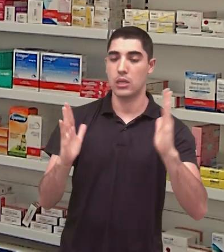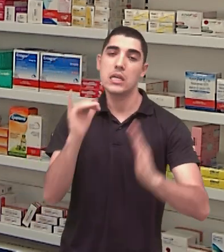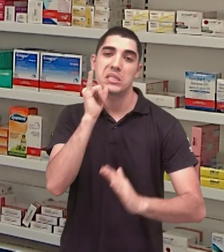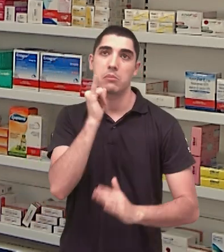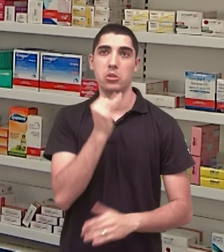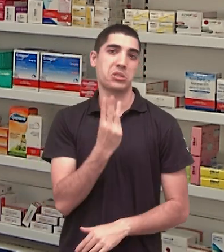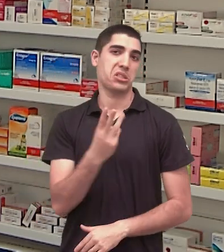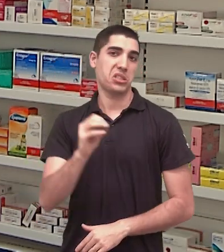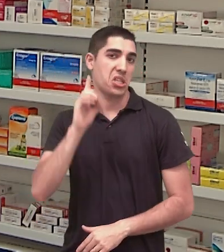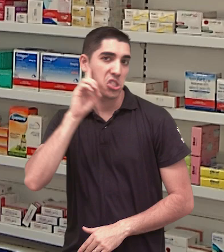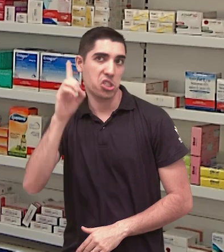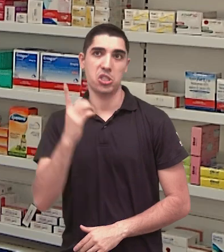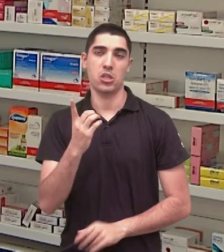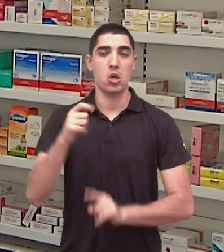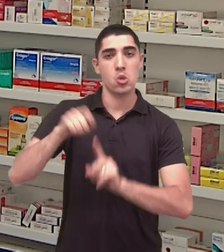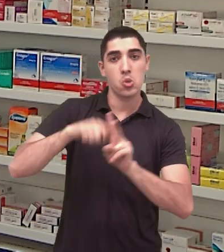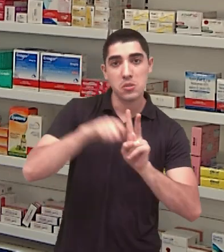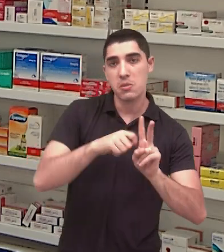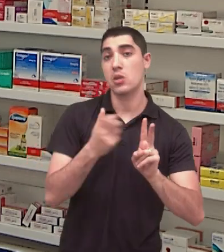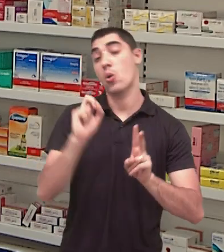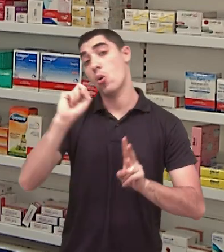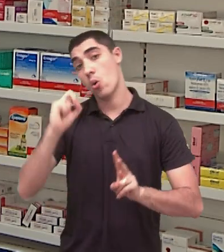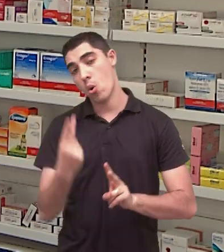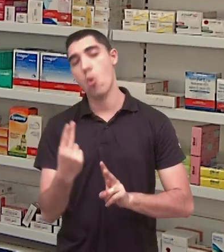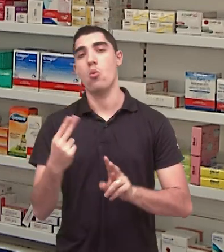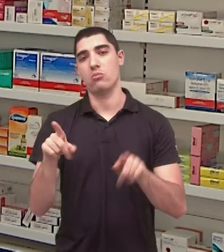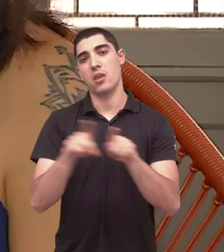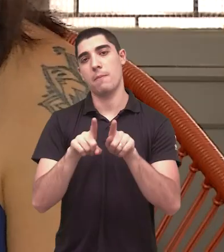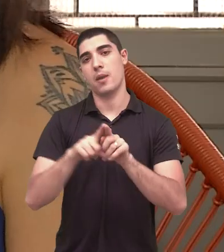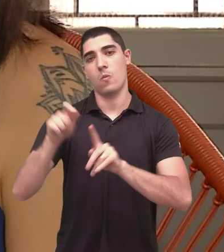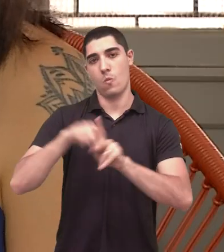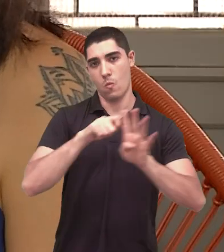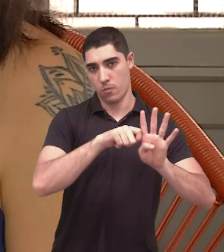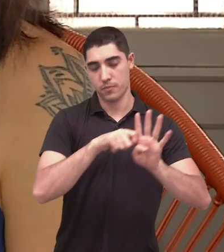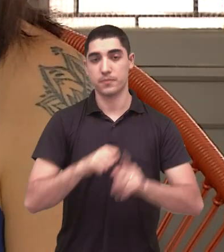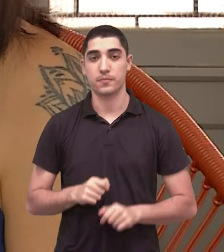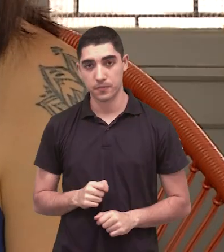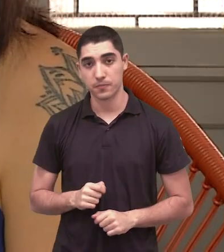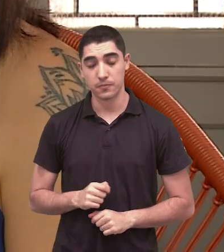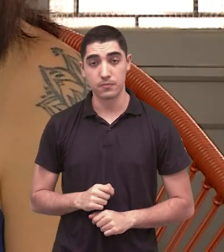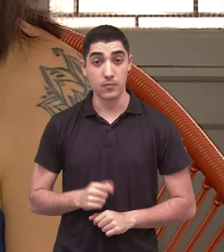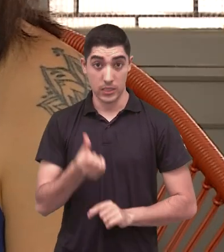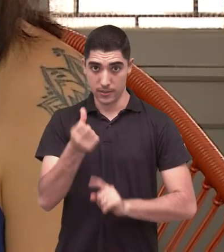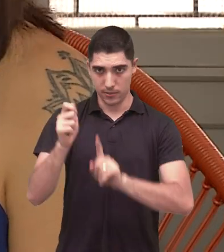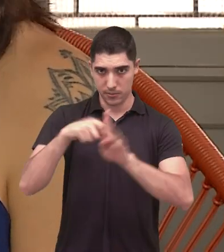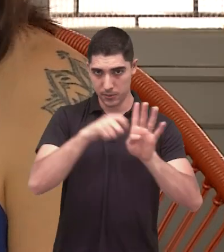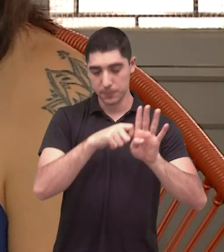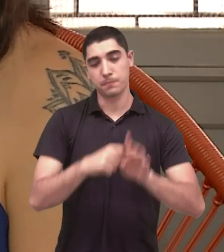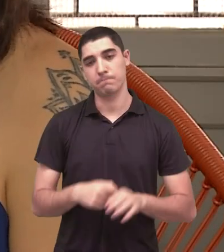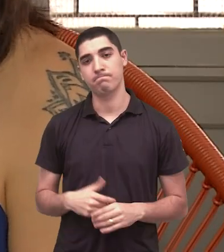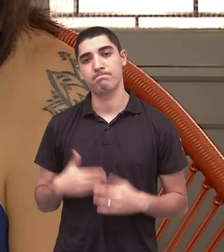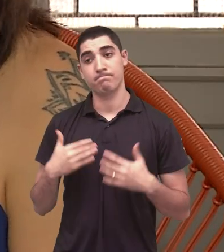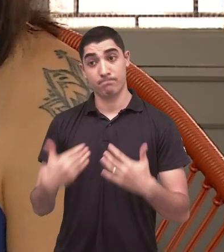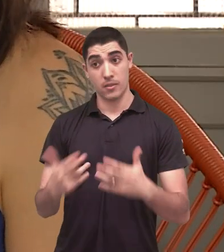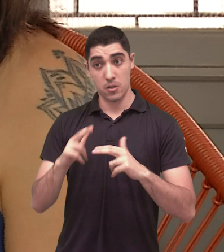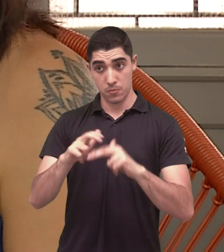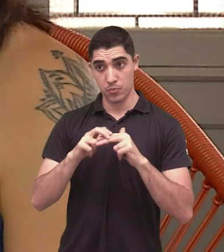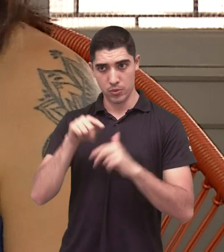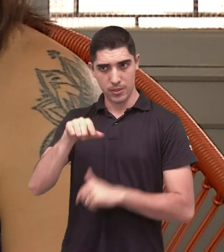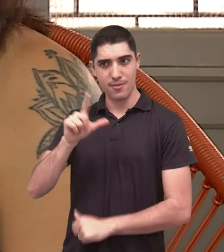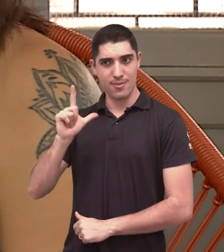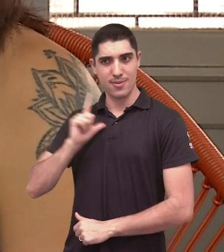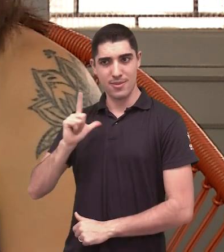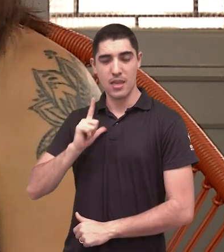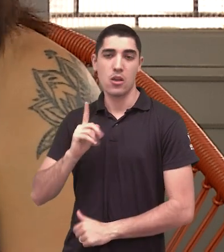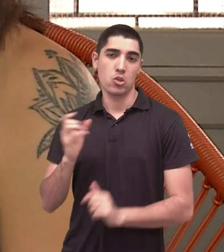têm tratamento desde 30 dias, 60 dias, 180 dias. A medicação ela é prescrita, depende de cada caso, mas a